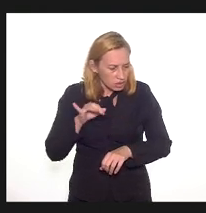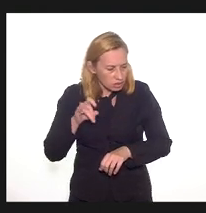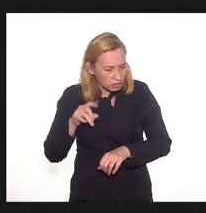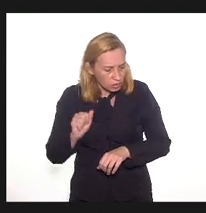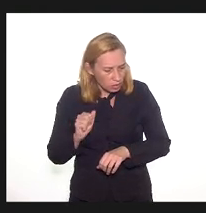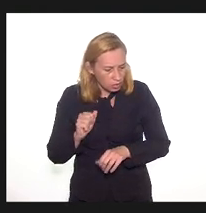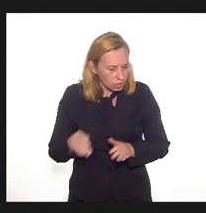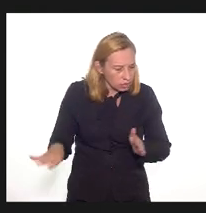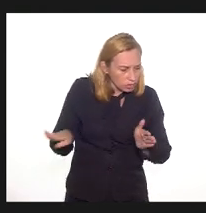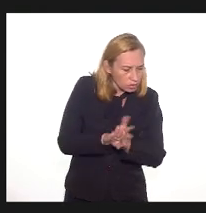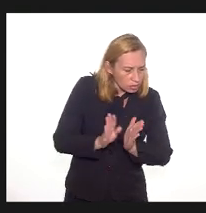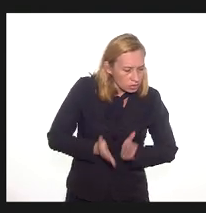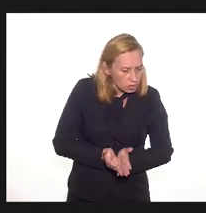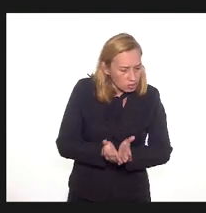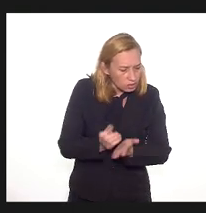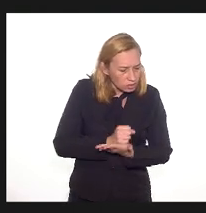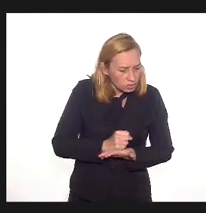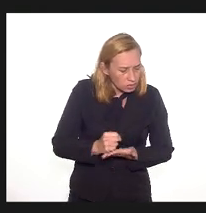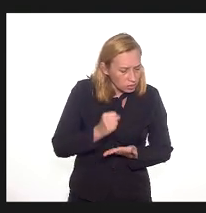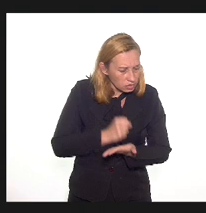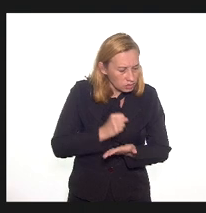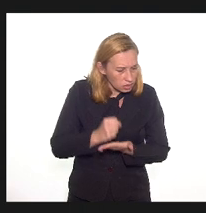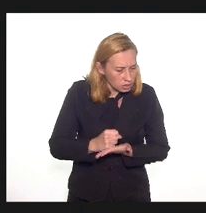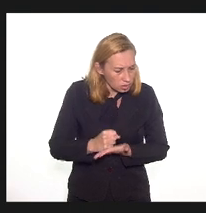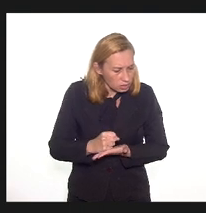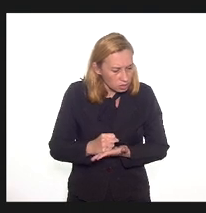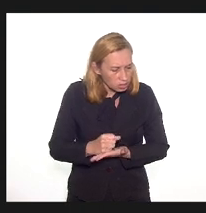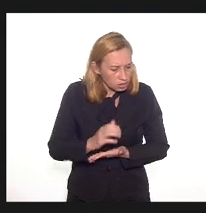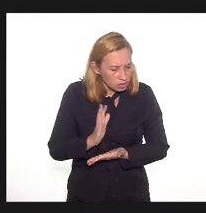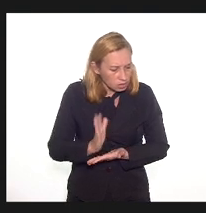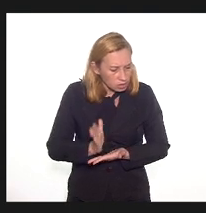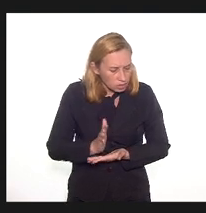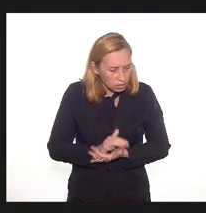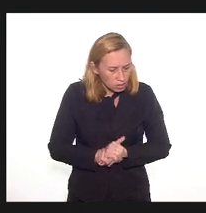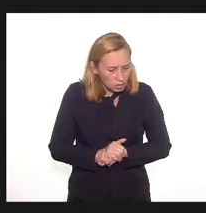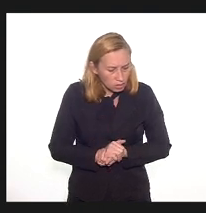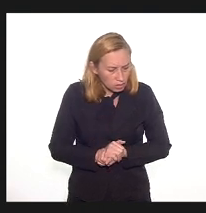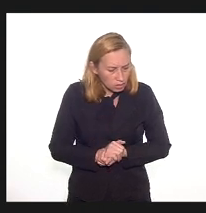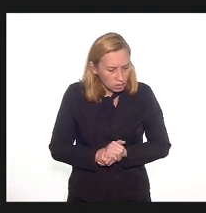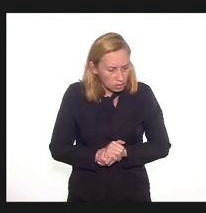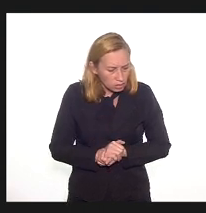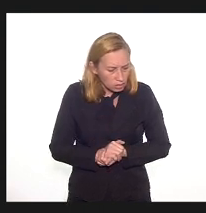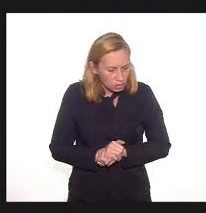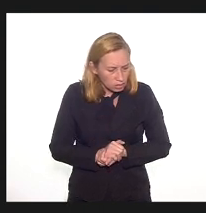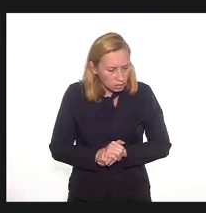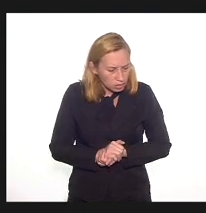em contratação ou já estão sendo construídas.